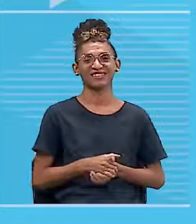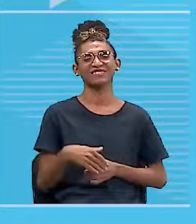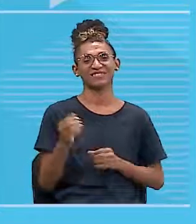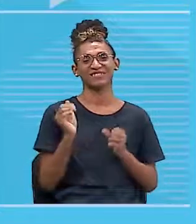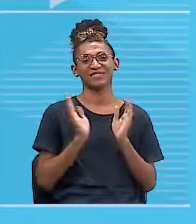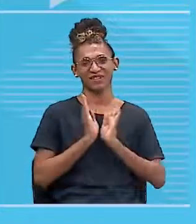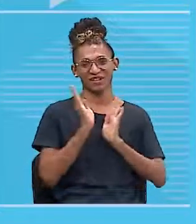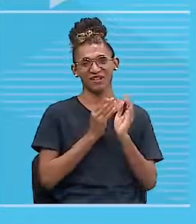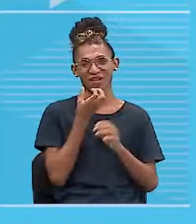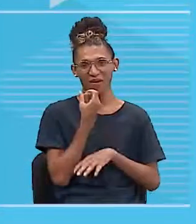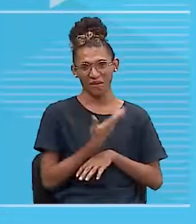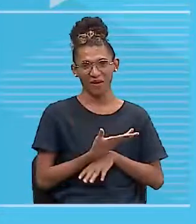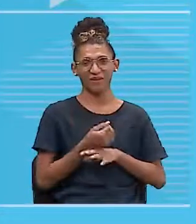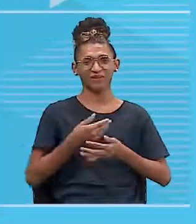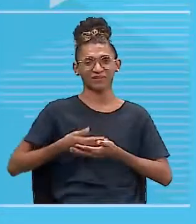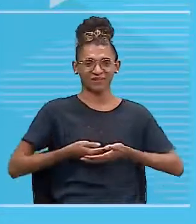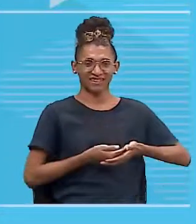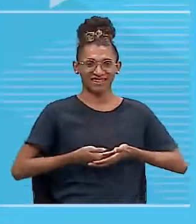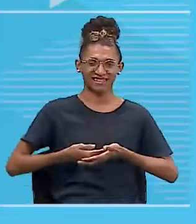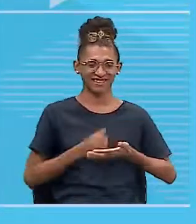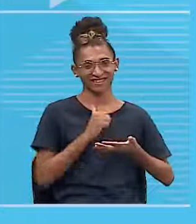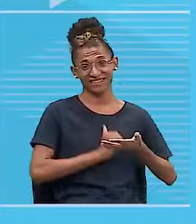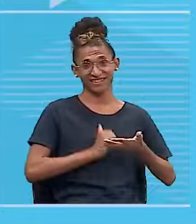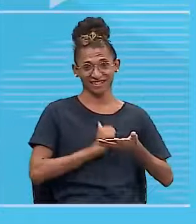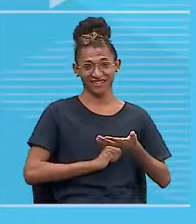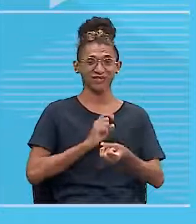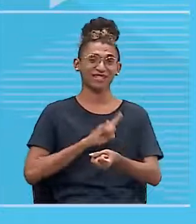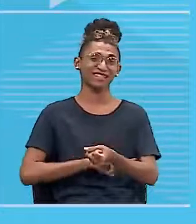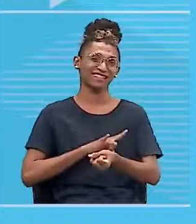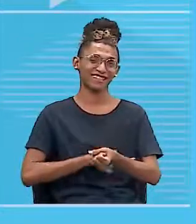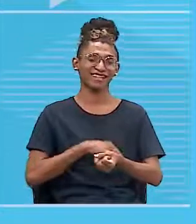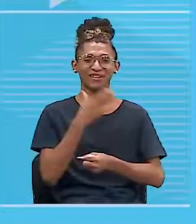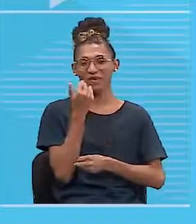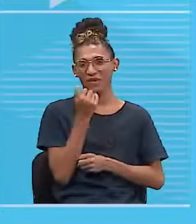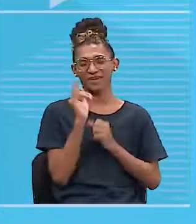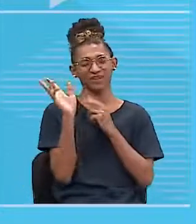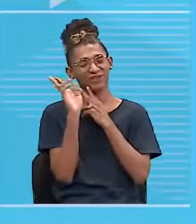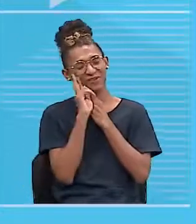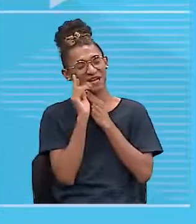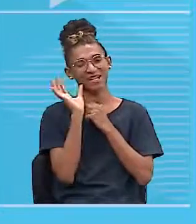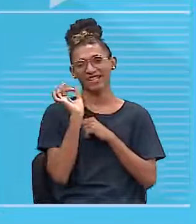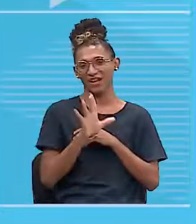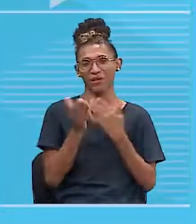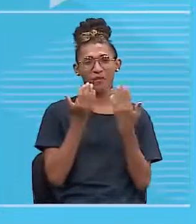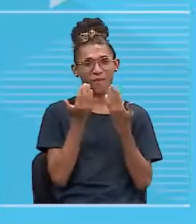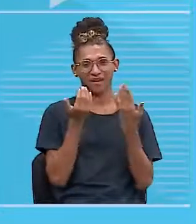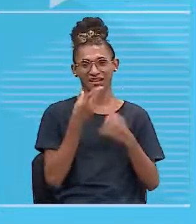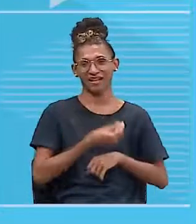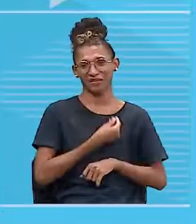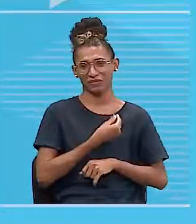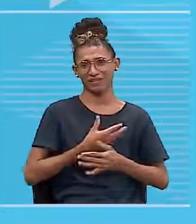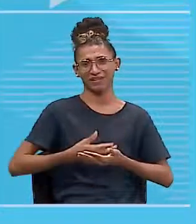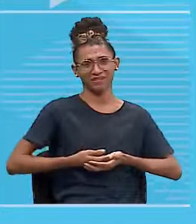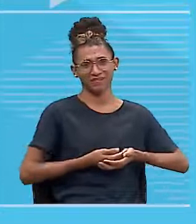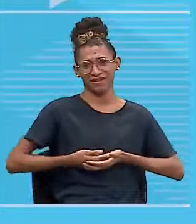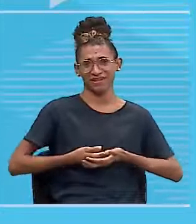a gente só cagava mijava comia e dormia como era bom não